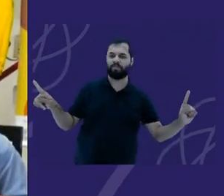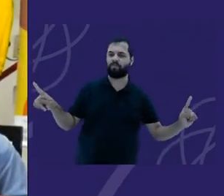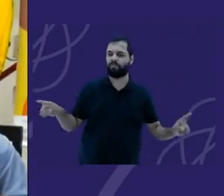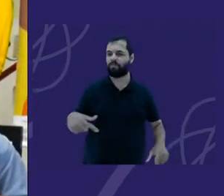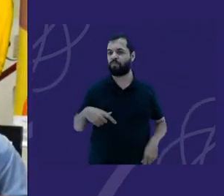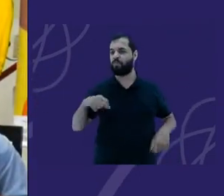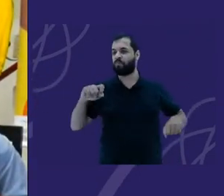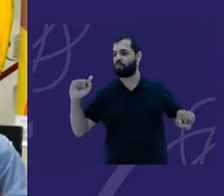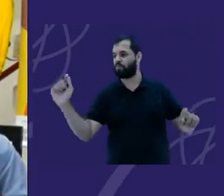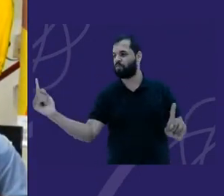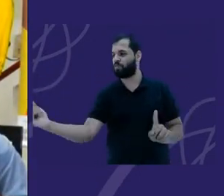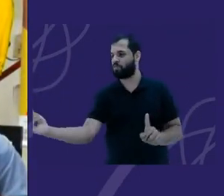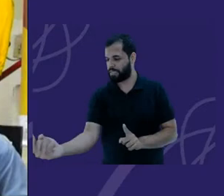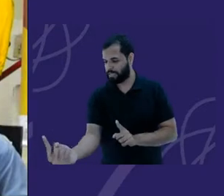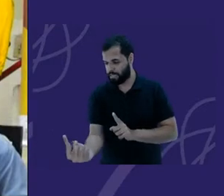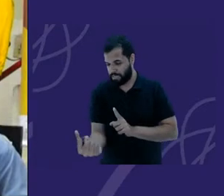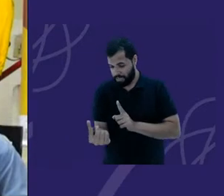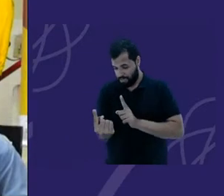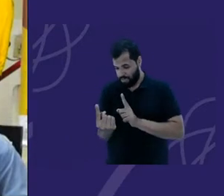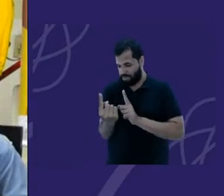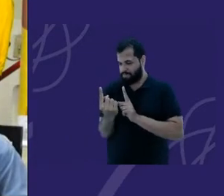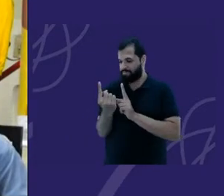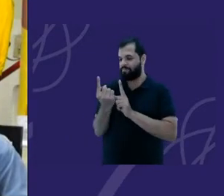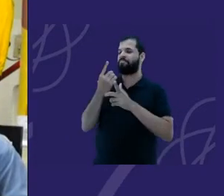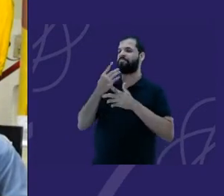fogem de mim.